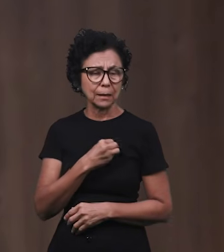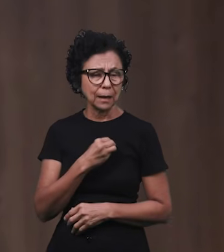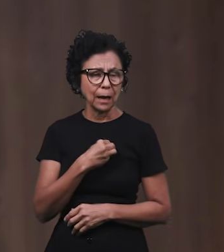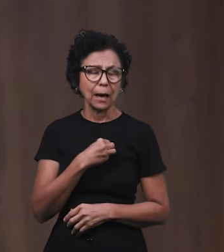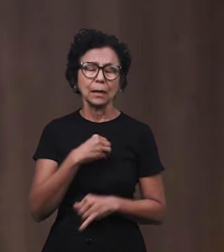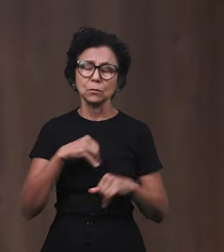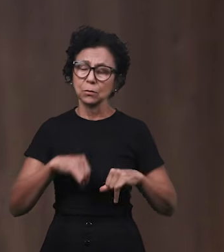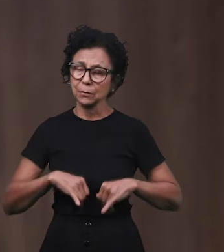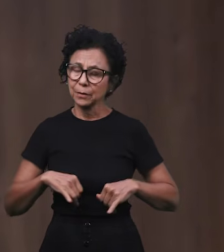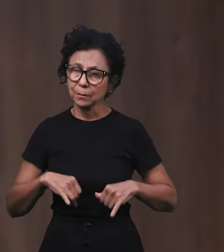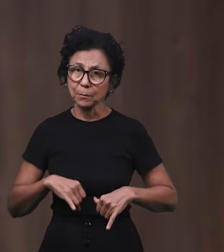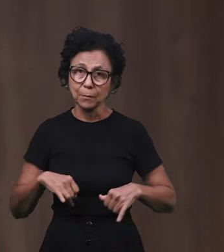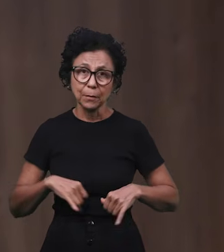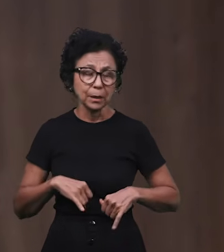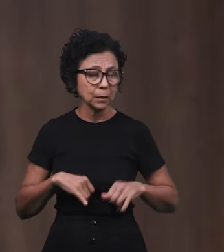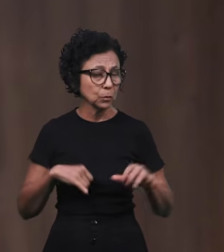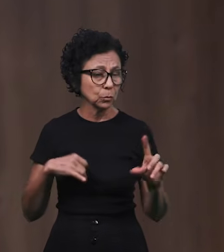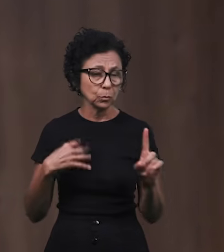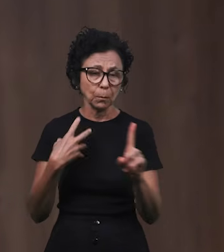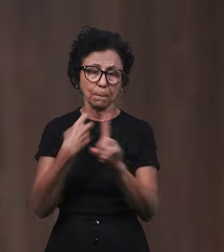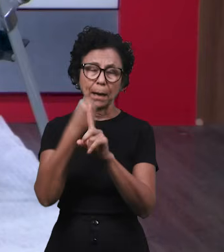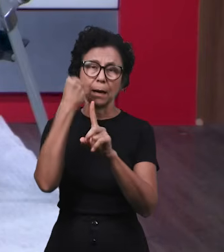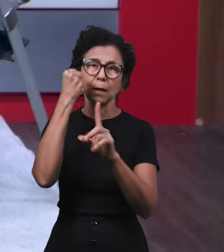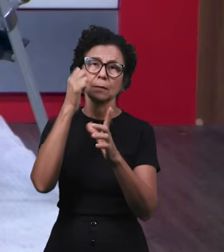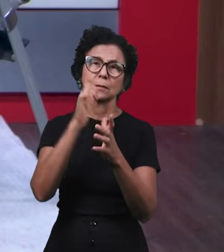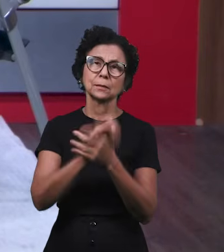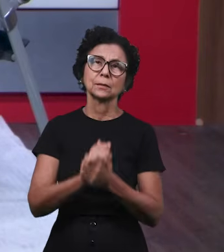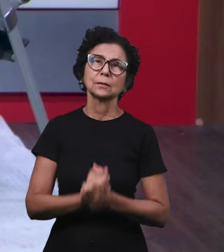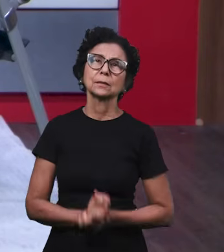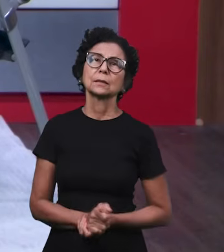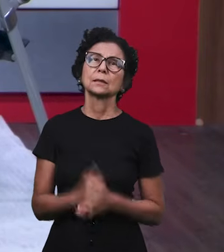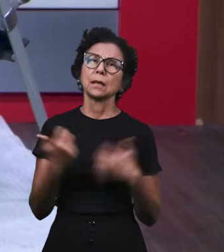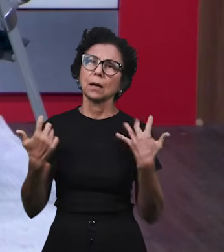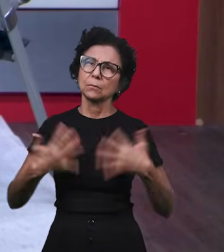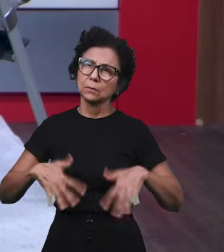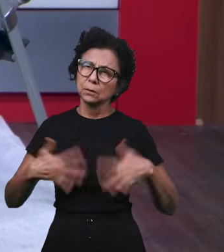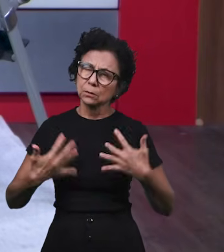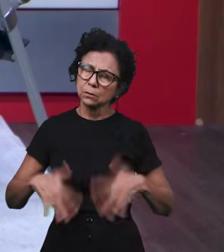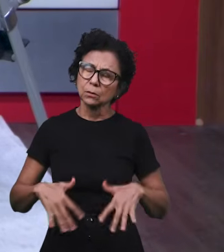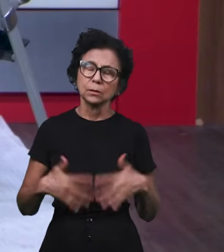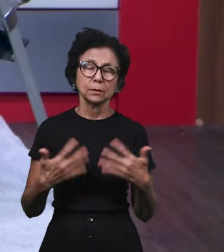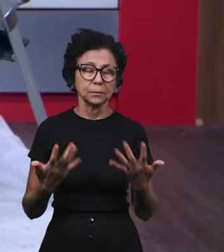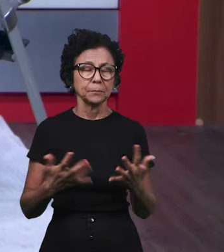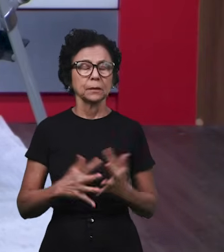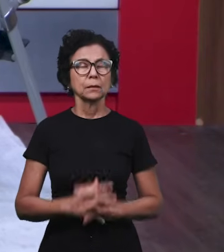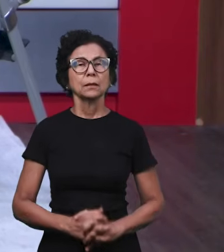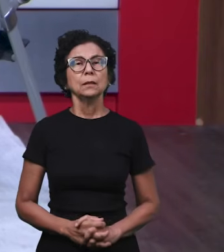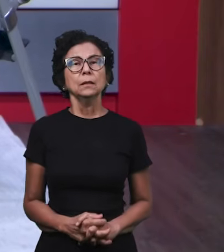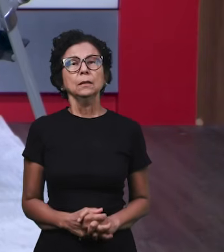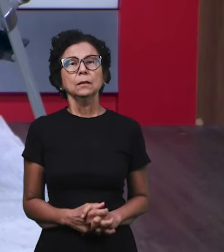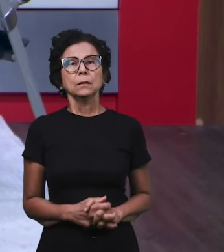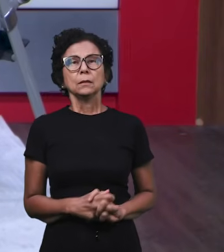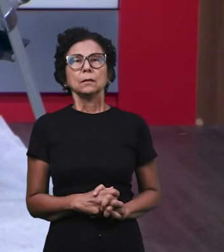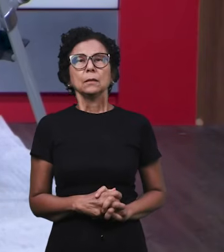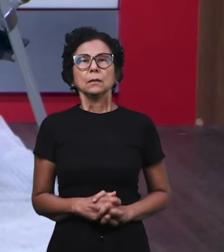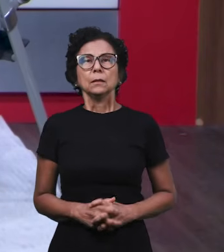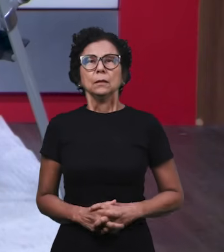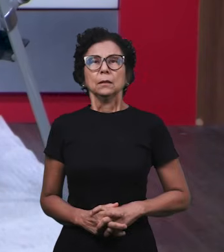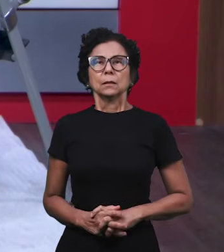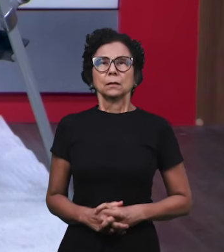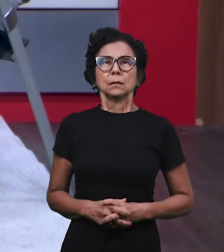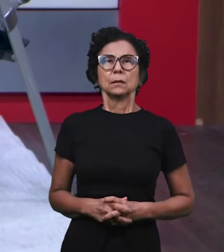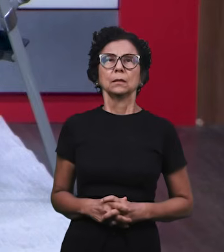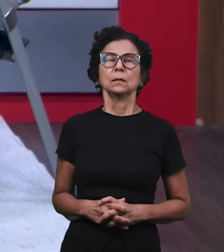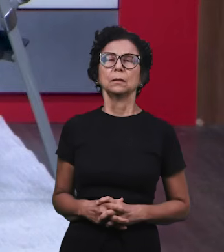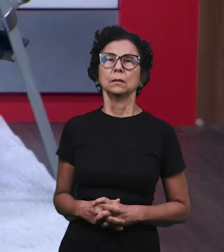minhas dores, tudo foi tudo para cá, né? Todas as minhas aflições, enfim. Então é todo esse